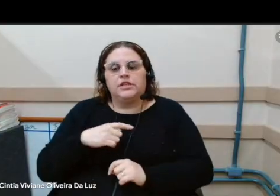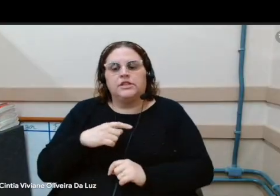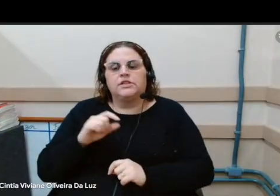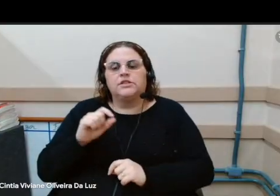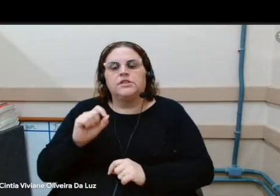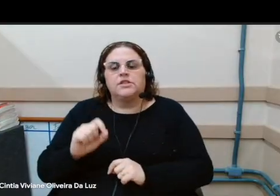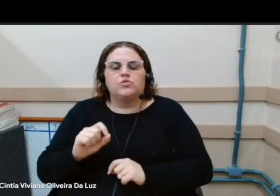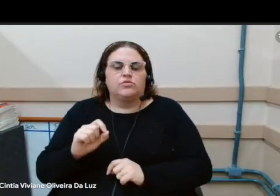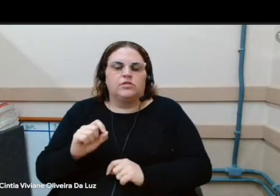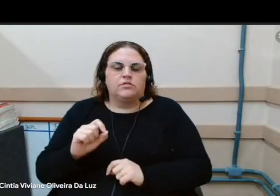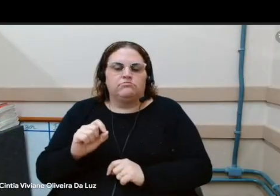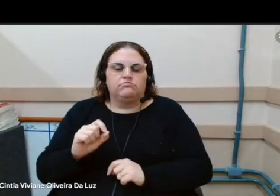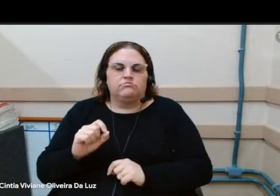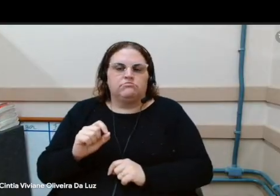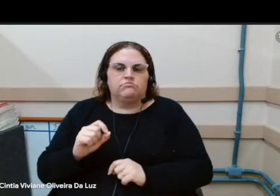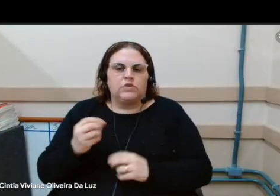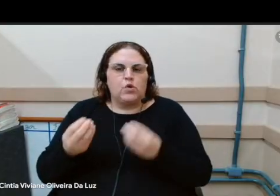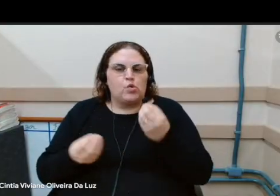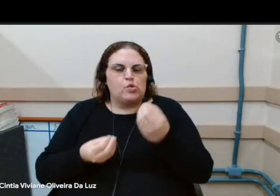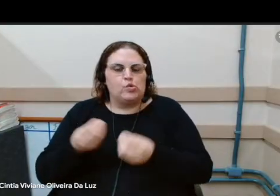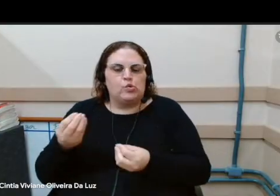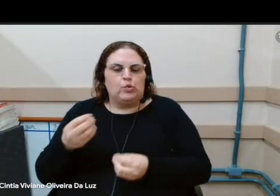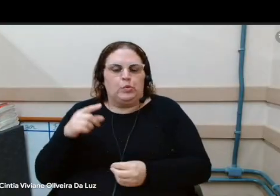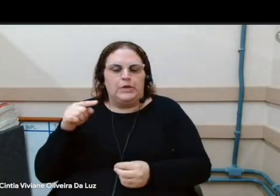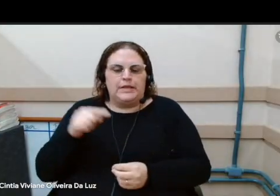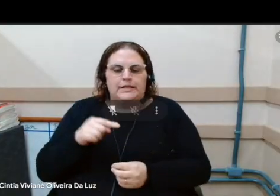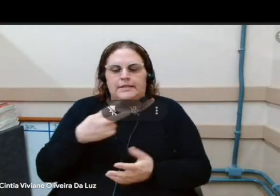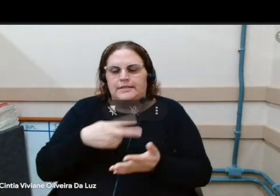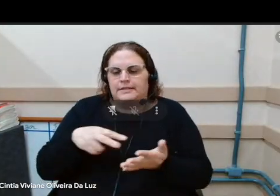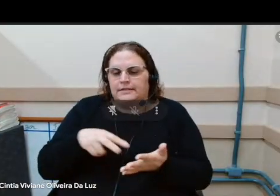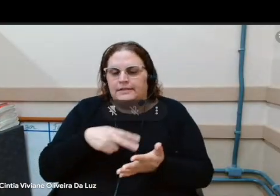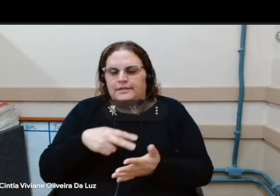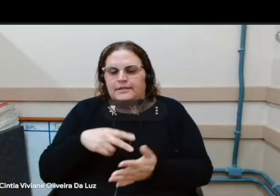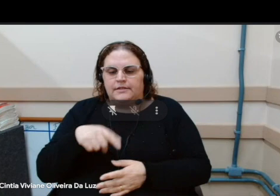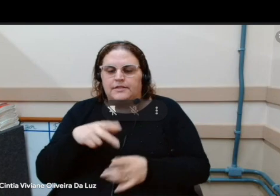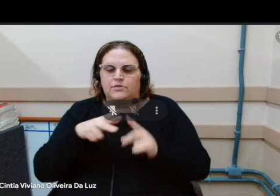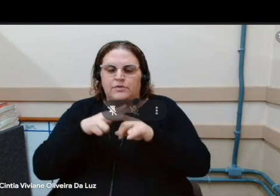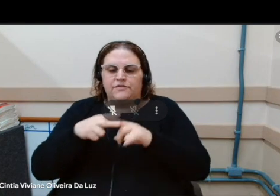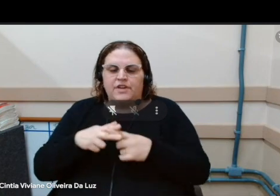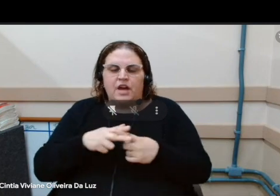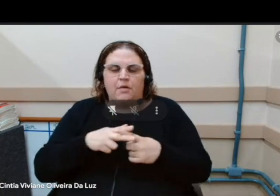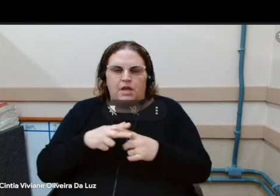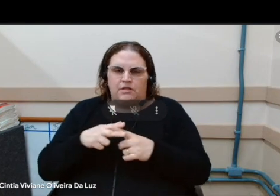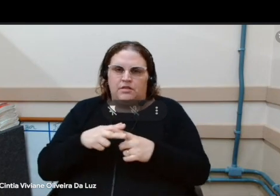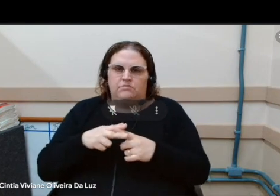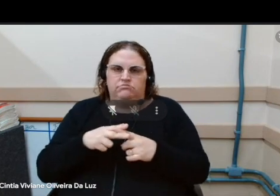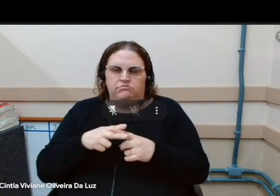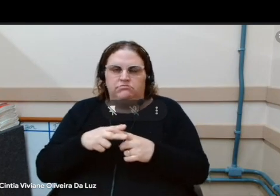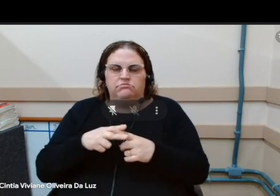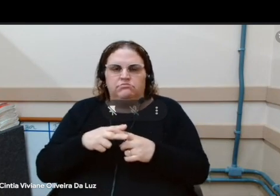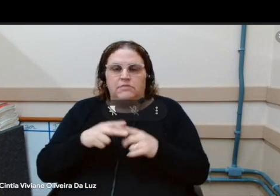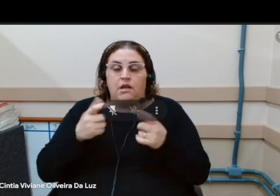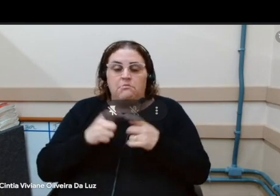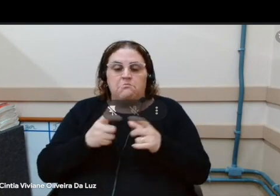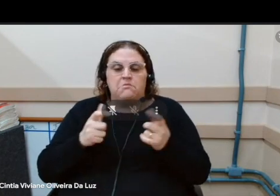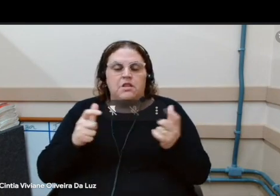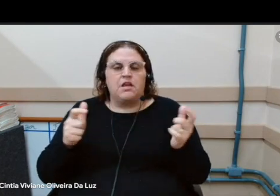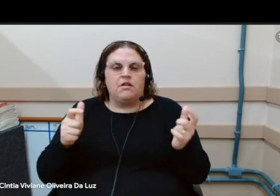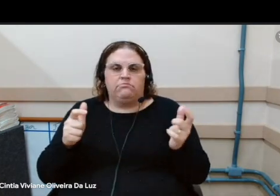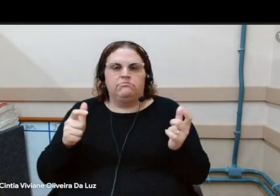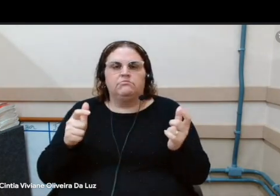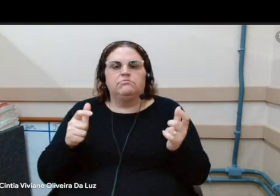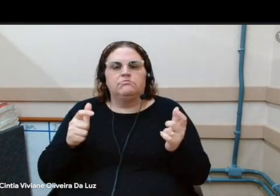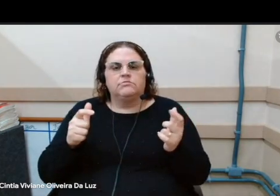que tem sido né Eh como essas danças mediatizadas seri uma ferramenta pra